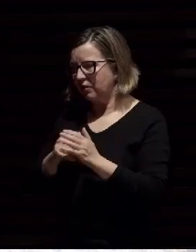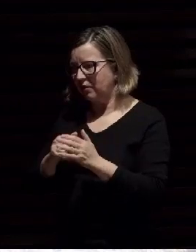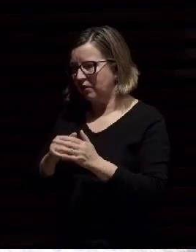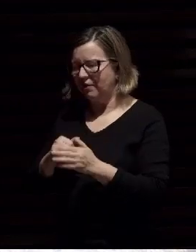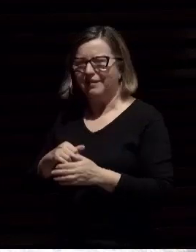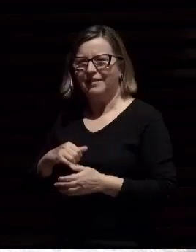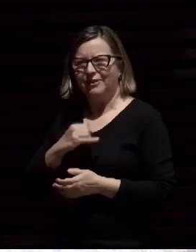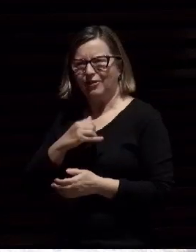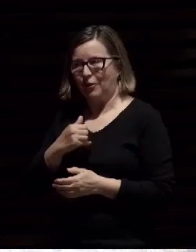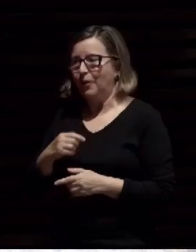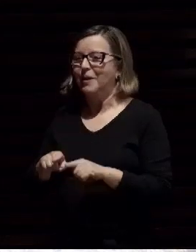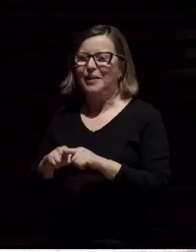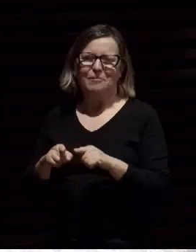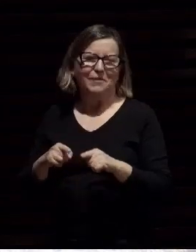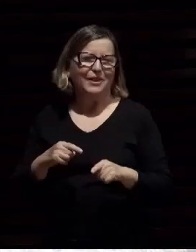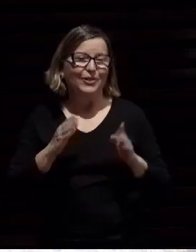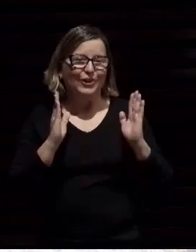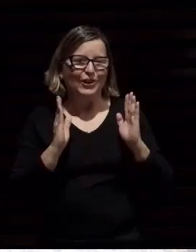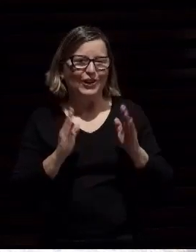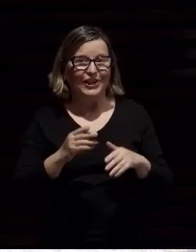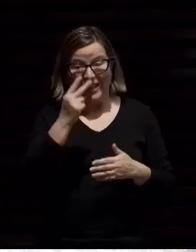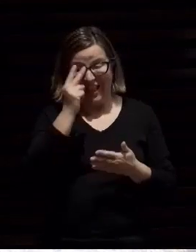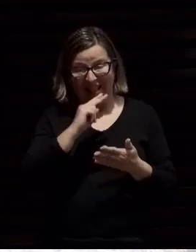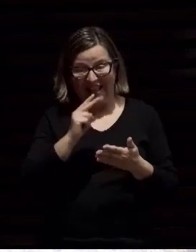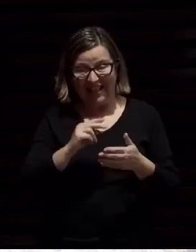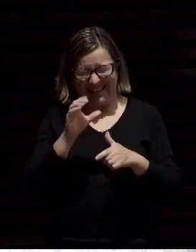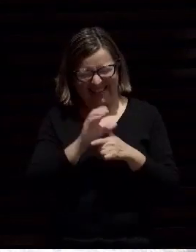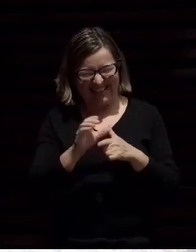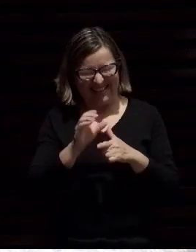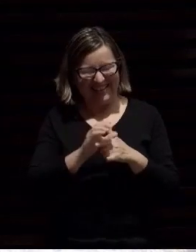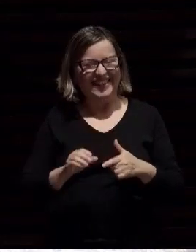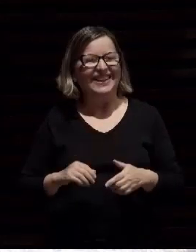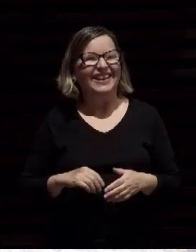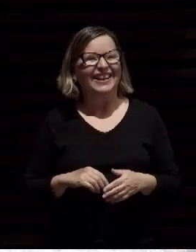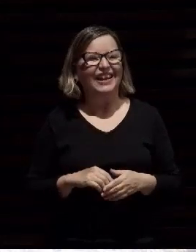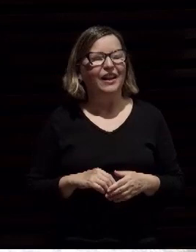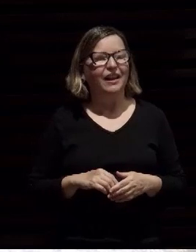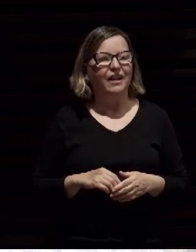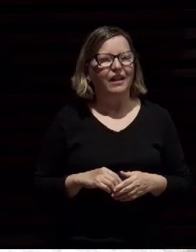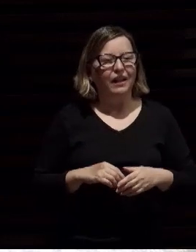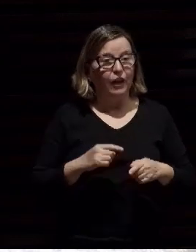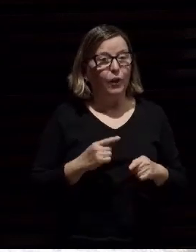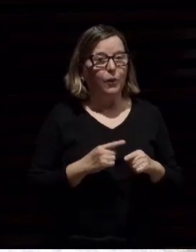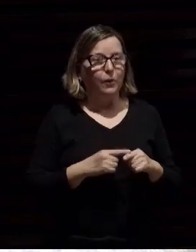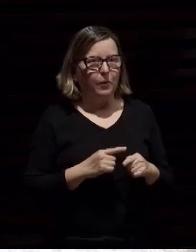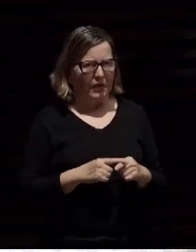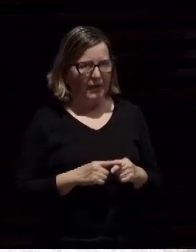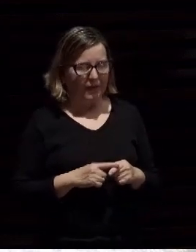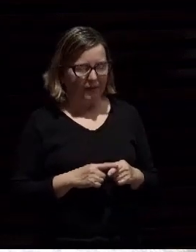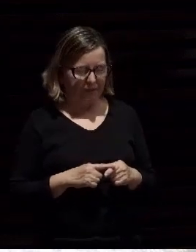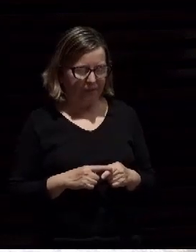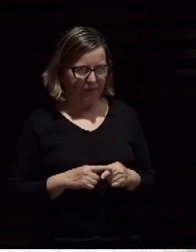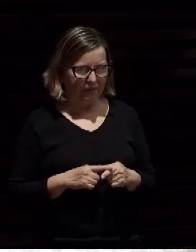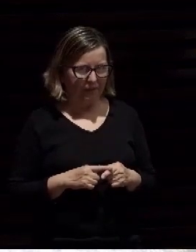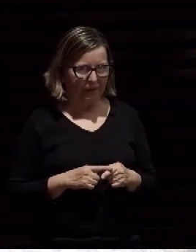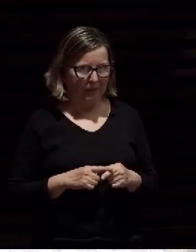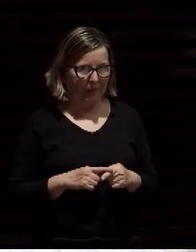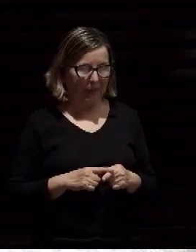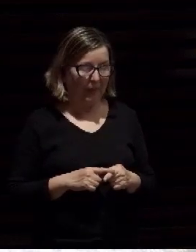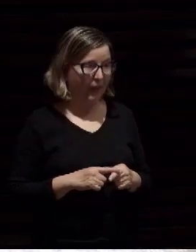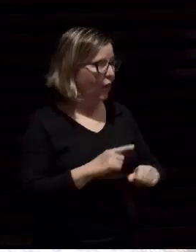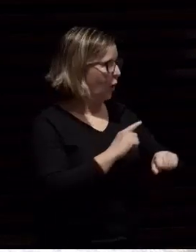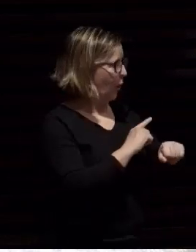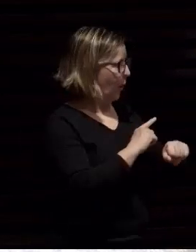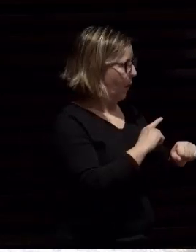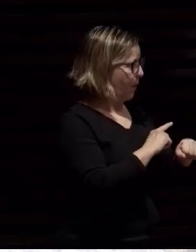Corinto. Porque ele entrou e foi embora. Por quê? Mas o que é interessante é que quando MacArthur falou para os